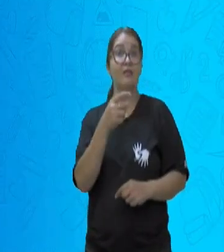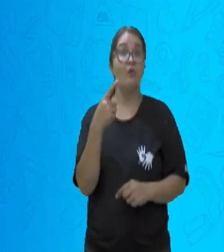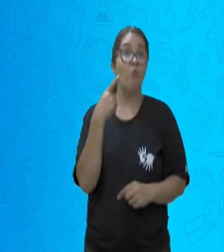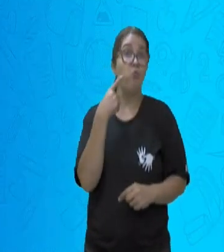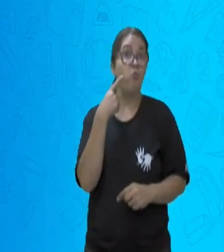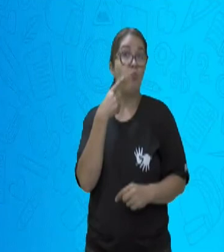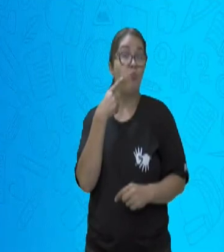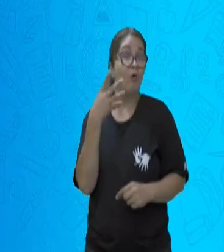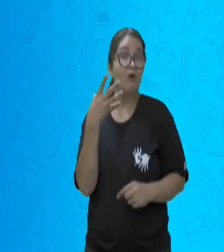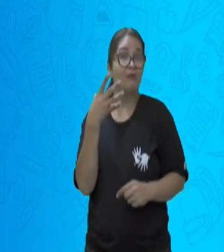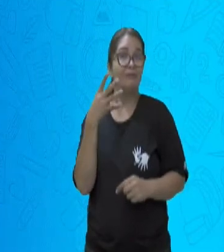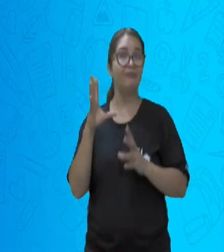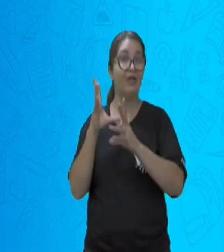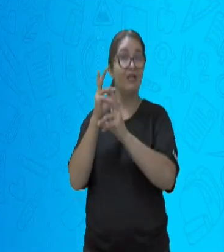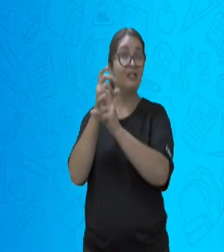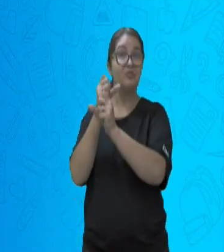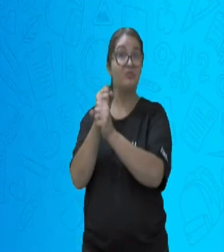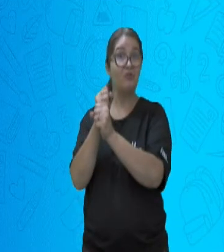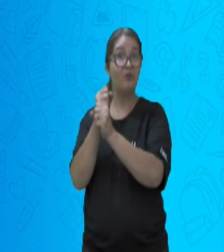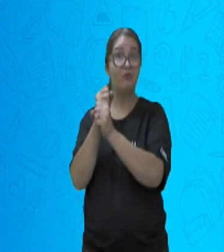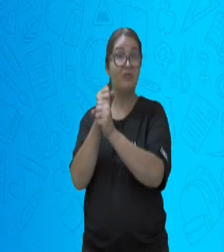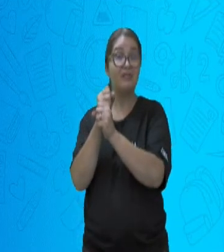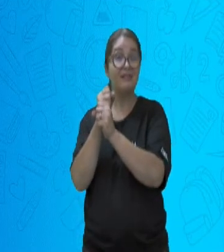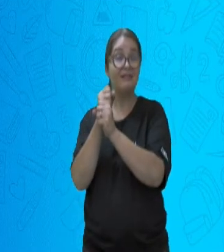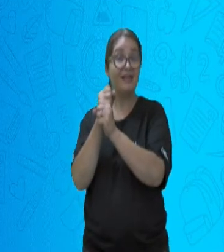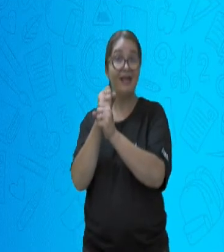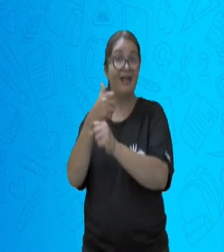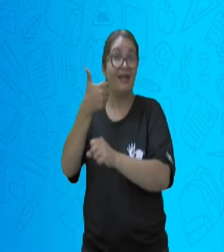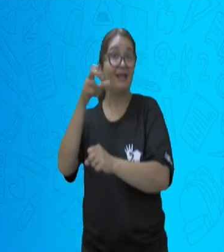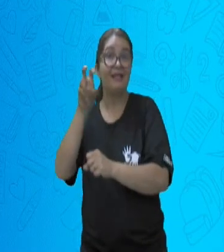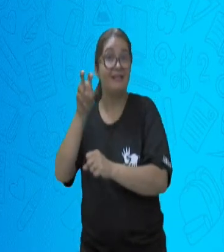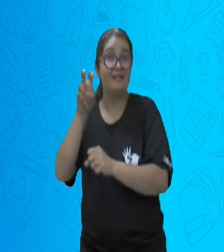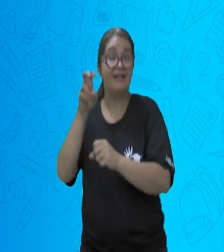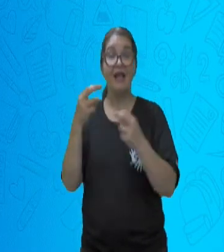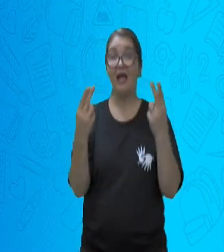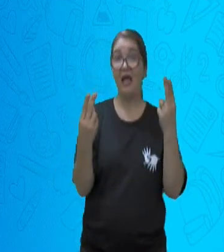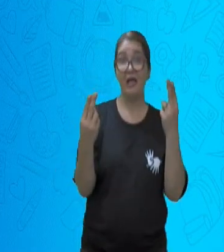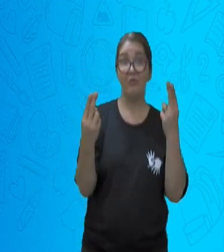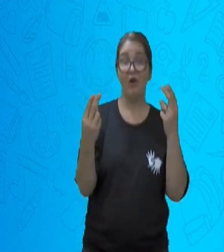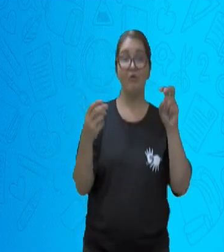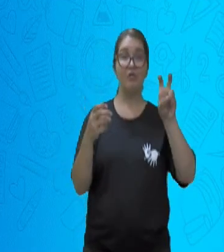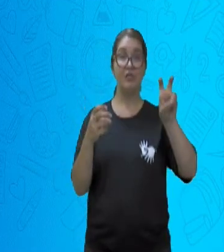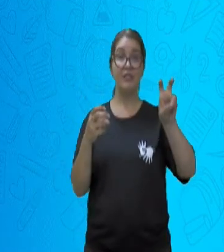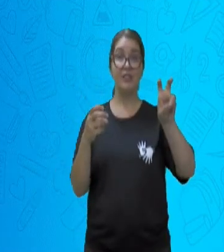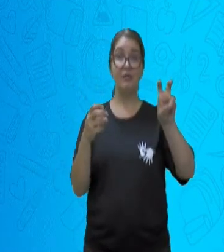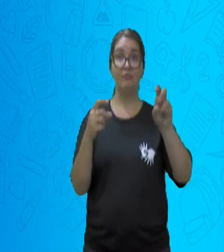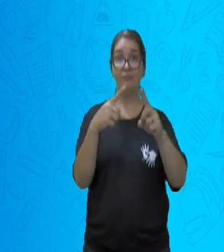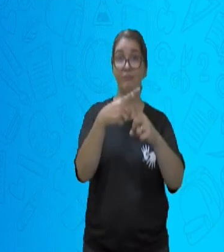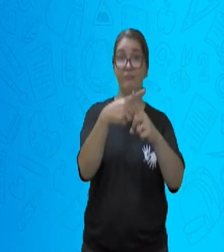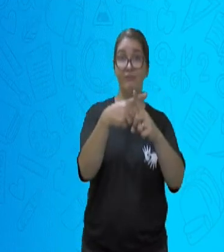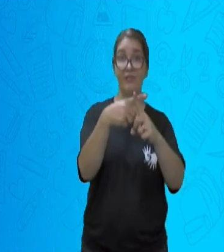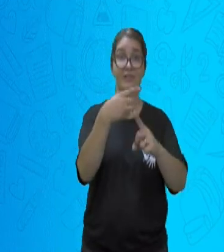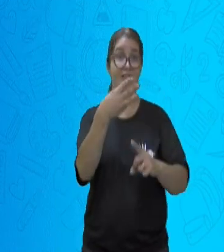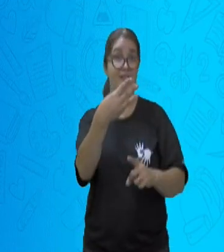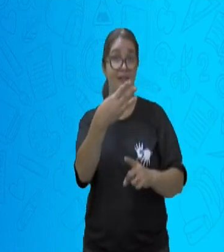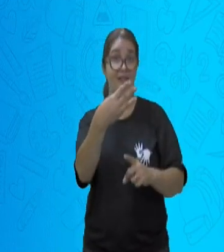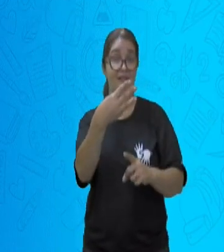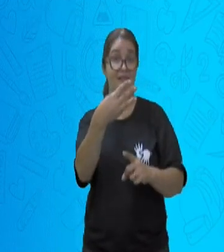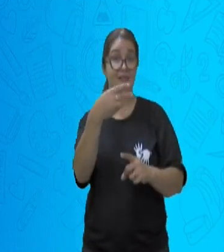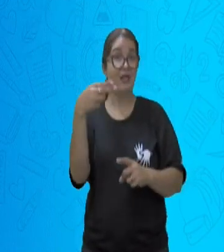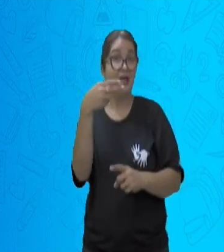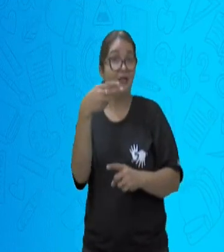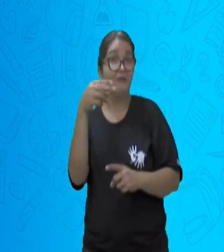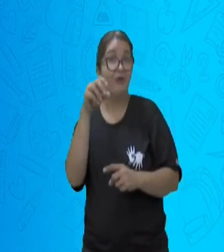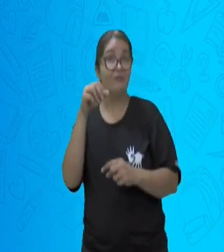coisa de dizer 5 vezes 3 igual a 15. Se você contar o número de balas